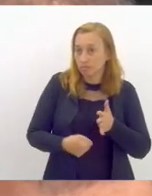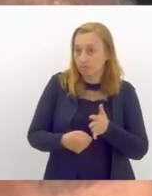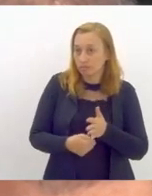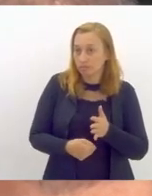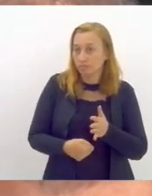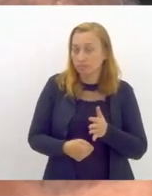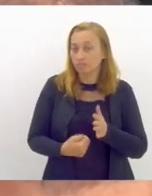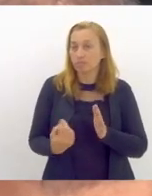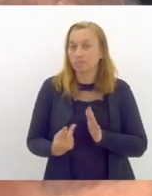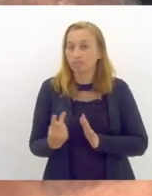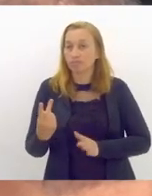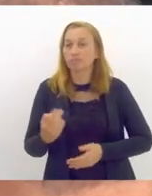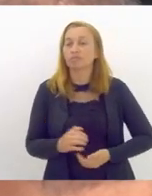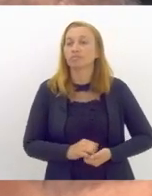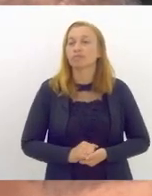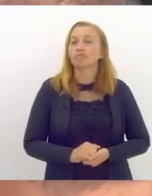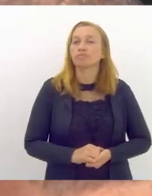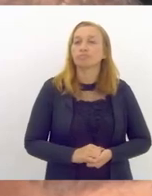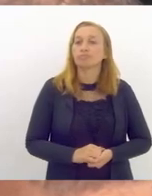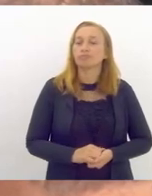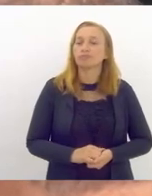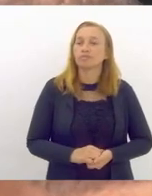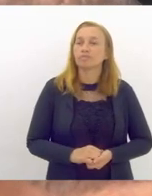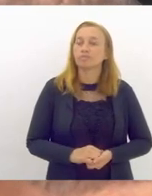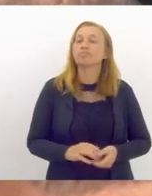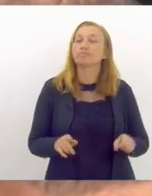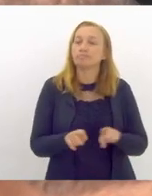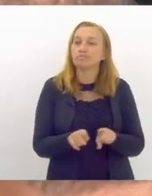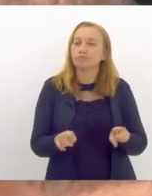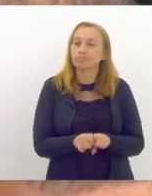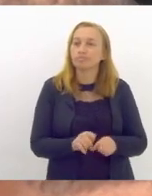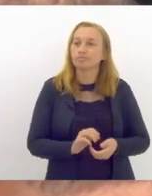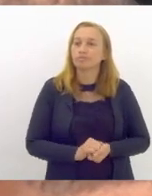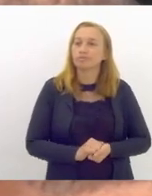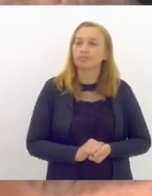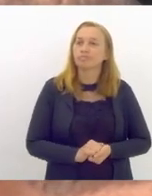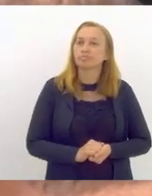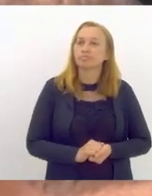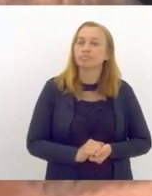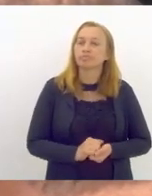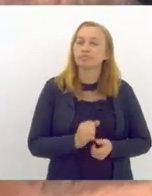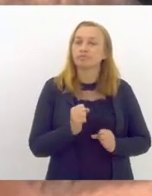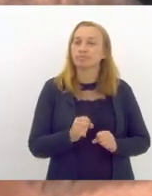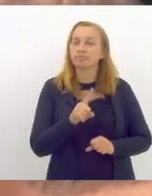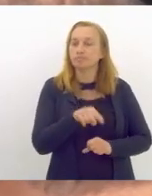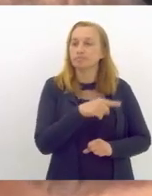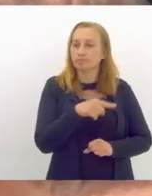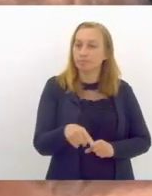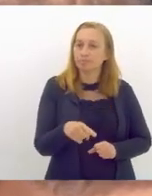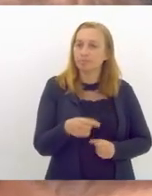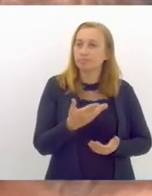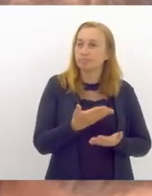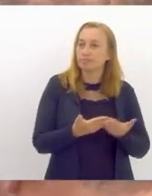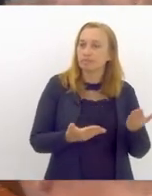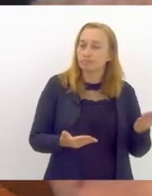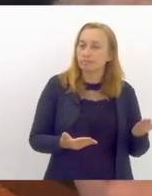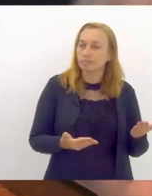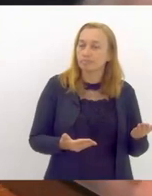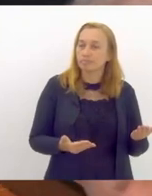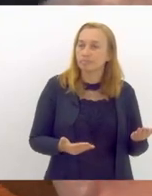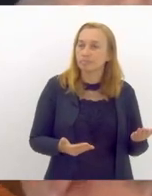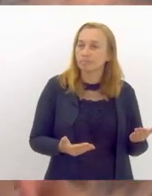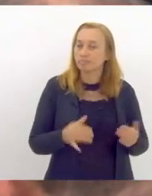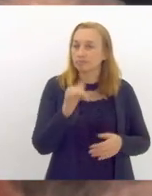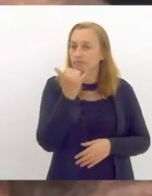lutando por receita que também pudesse excluir dessas perdas